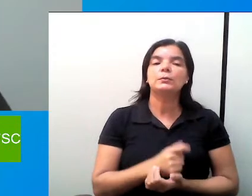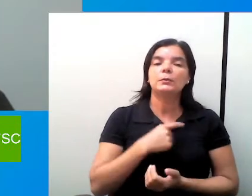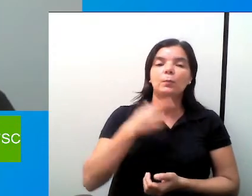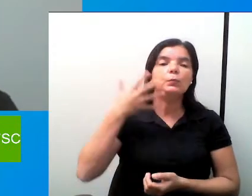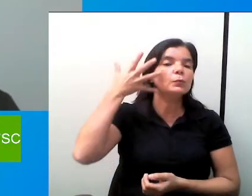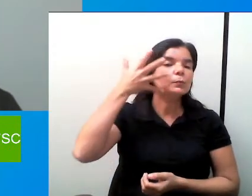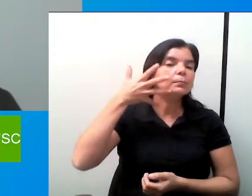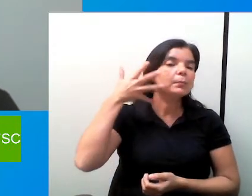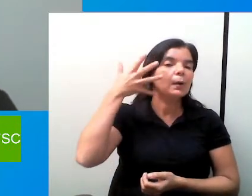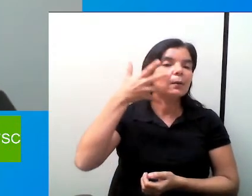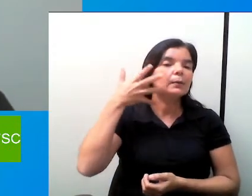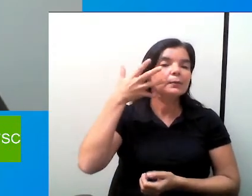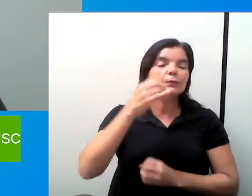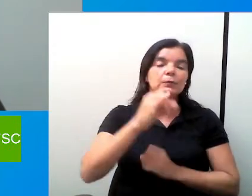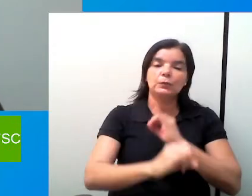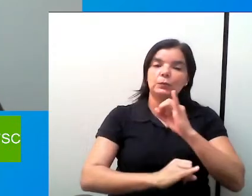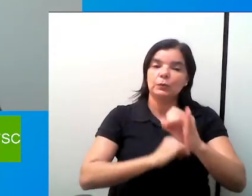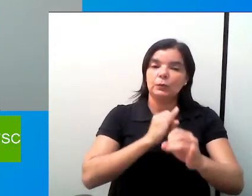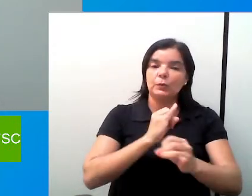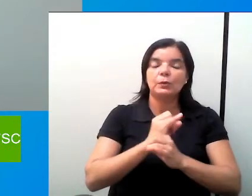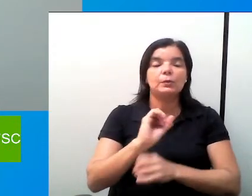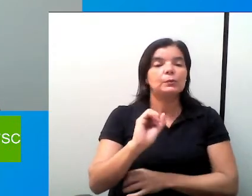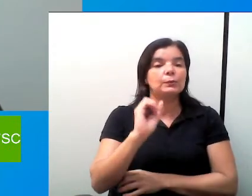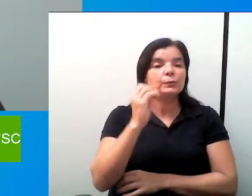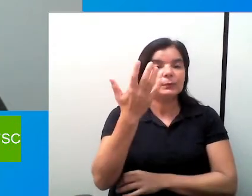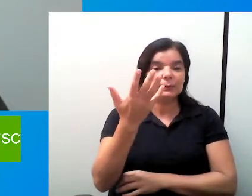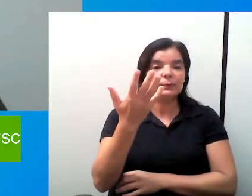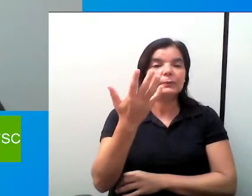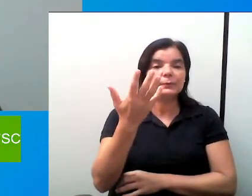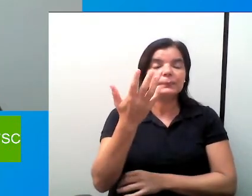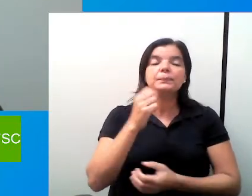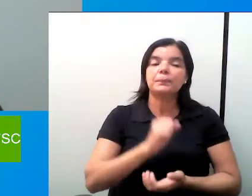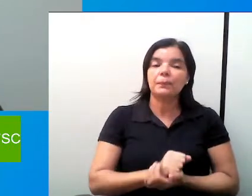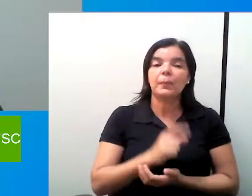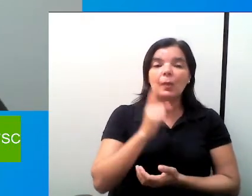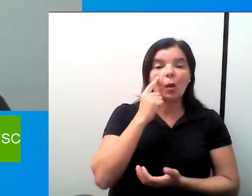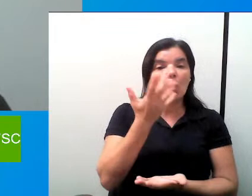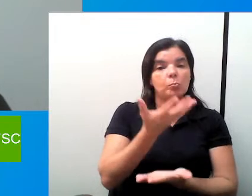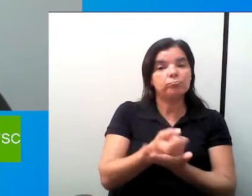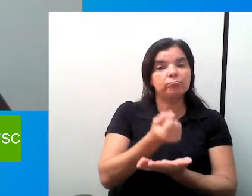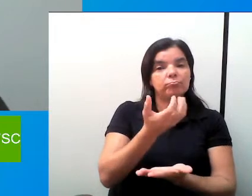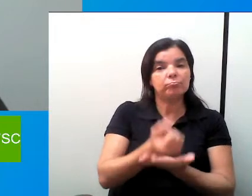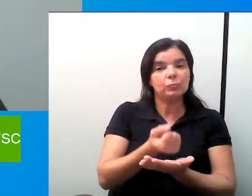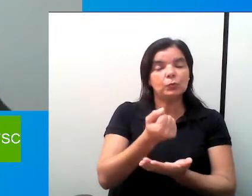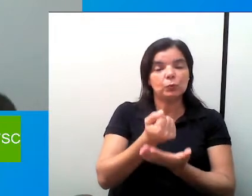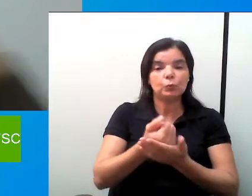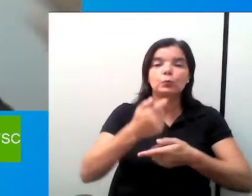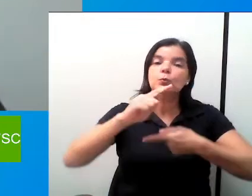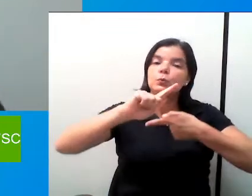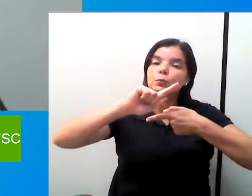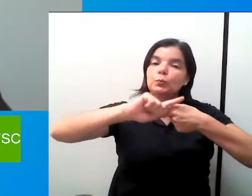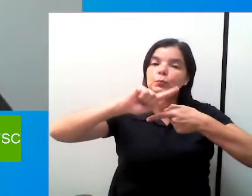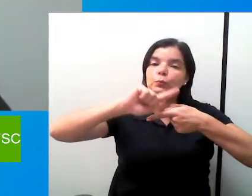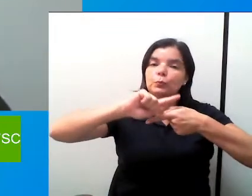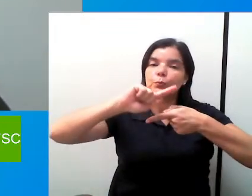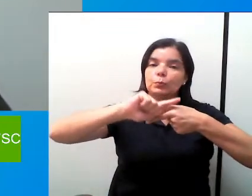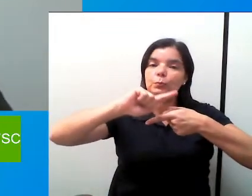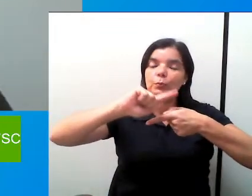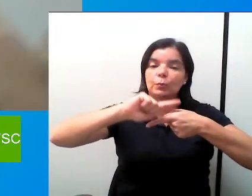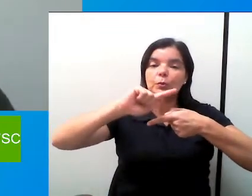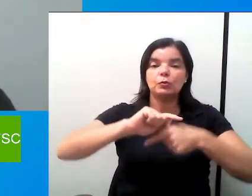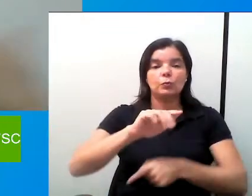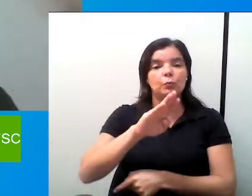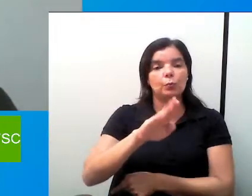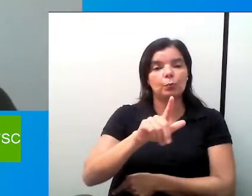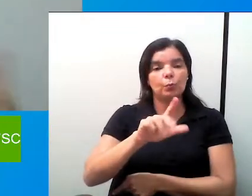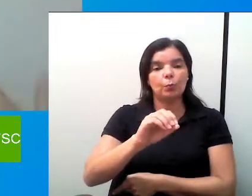palestras online, eles realizaram vários Padlets, que é um aplicativo do Google, que cria um blog virtual. Então,